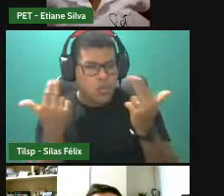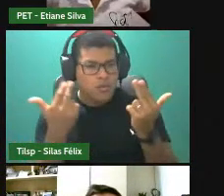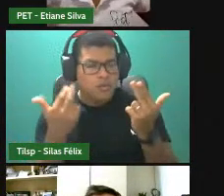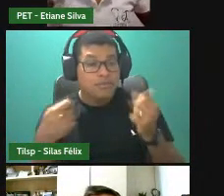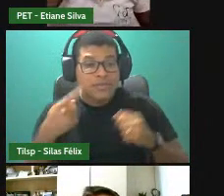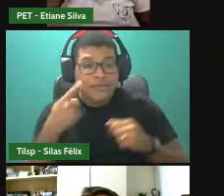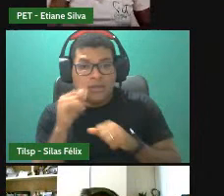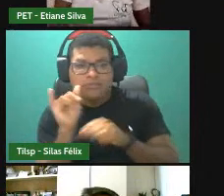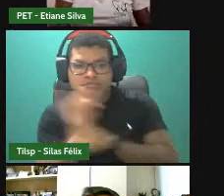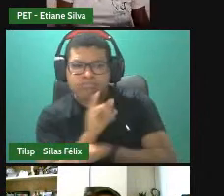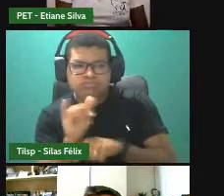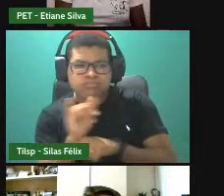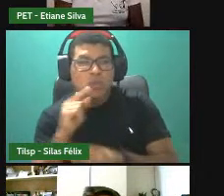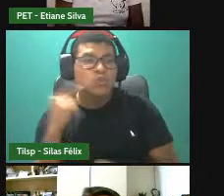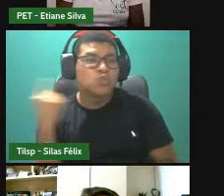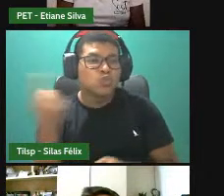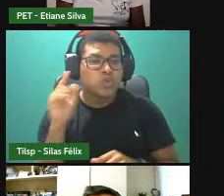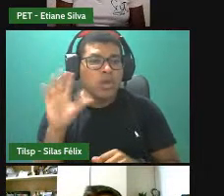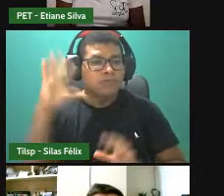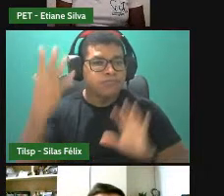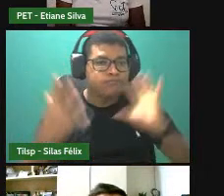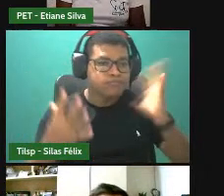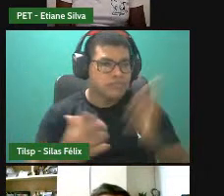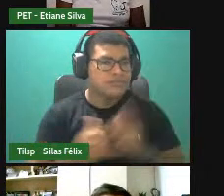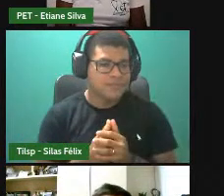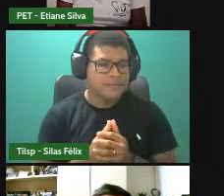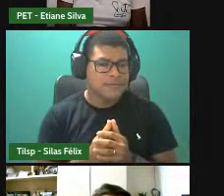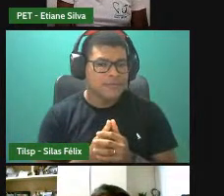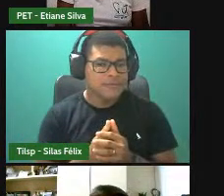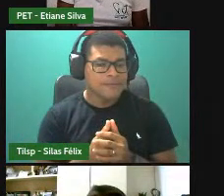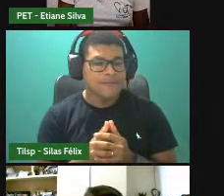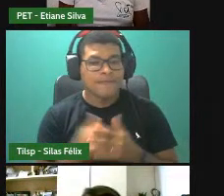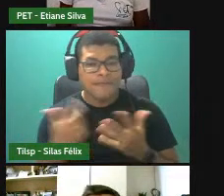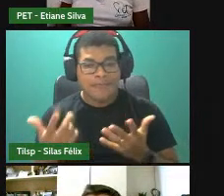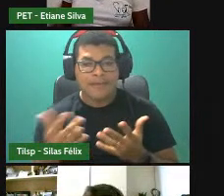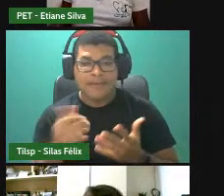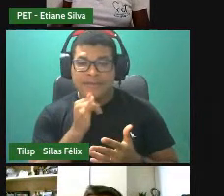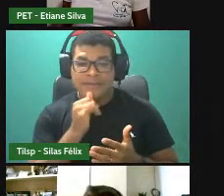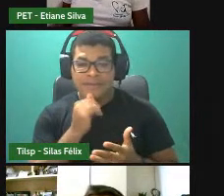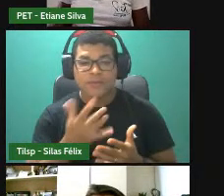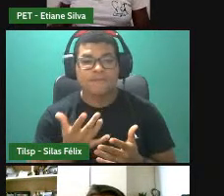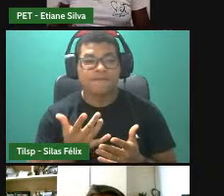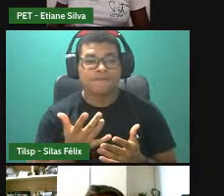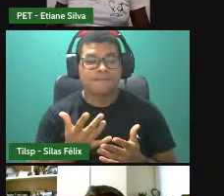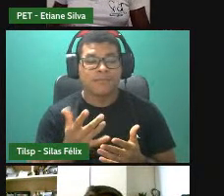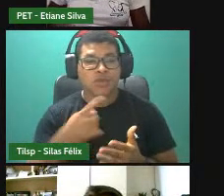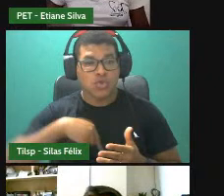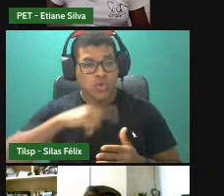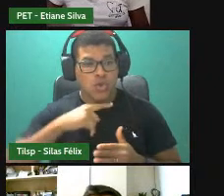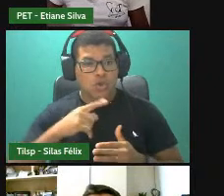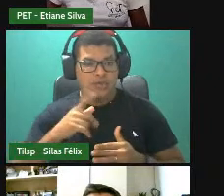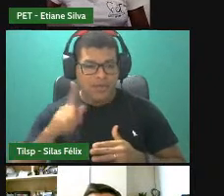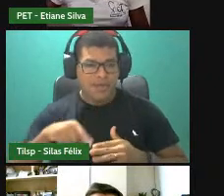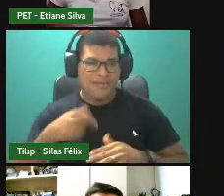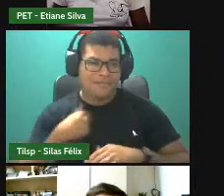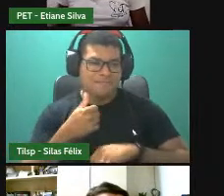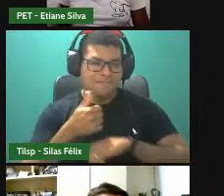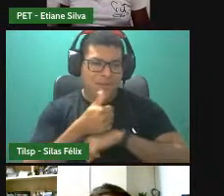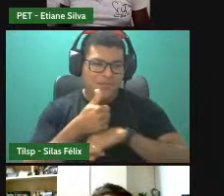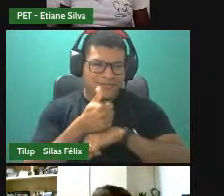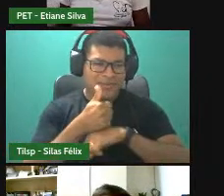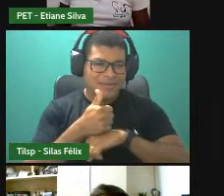E analisando todas as alternativas, especificamente pensando aí na nossa profissão, né, que a minha formação